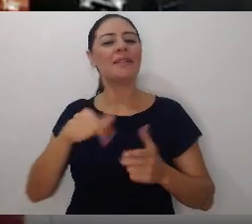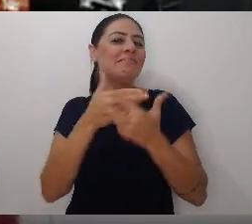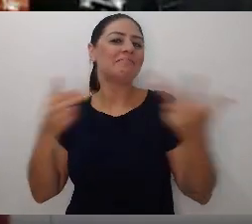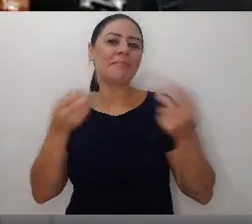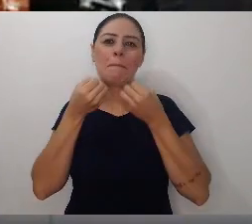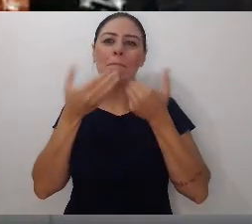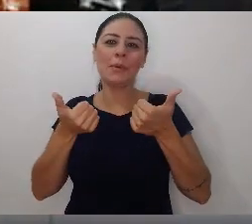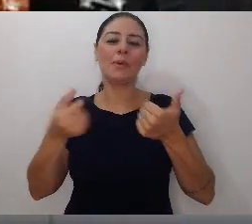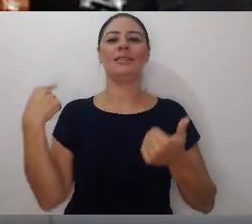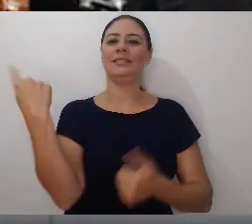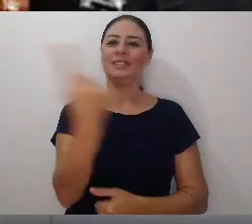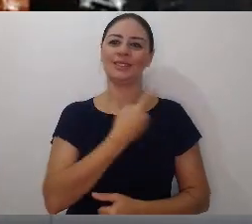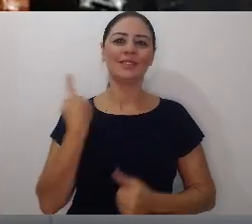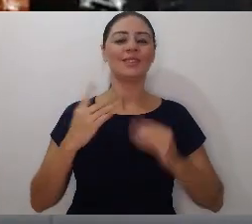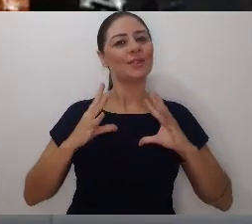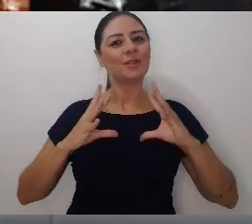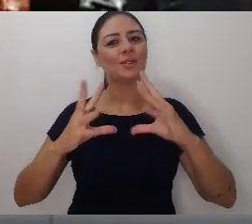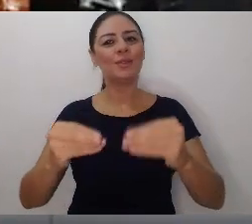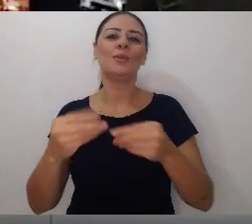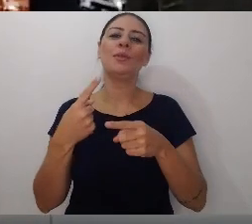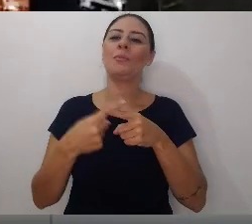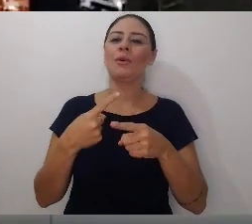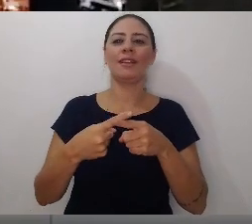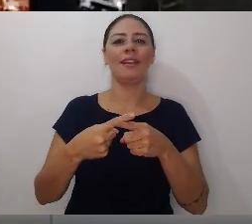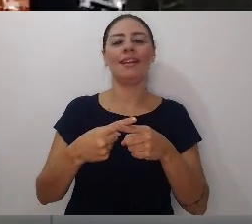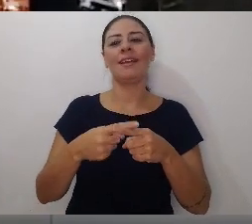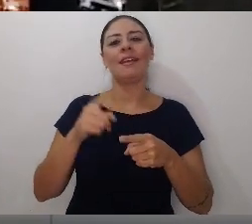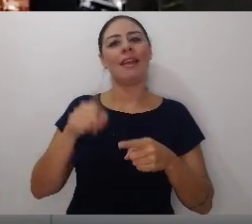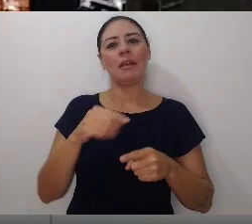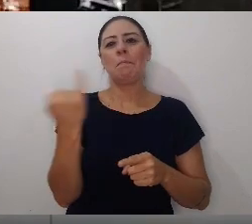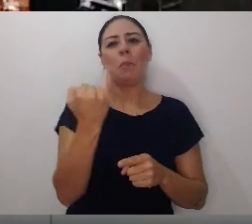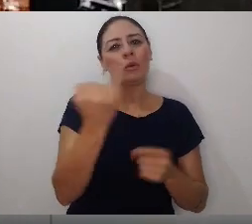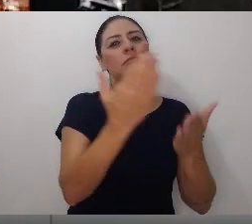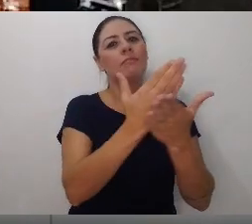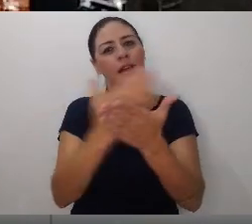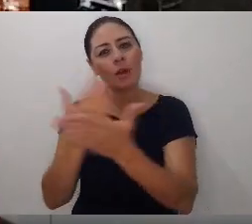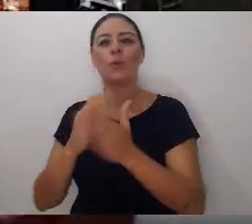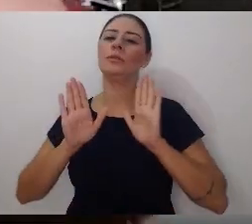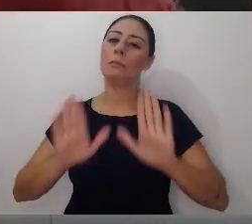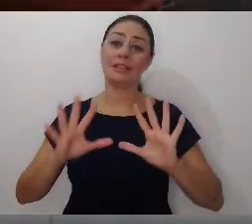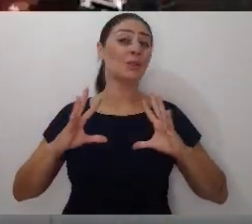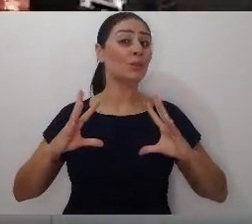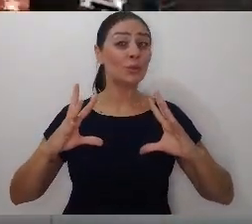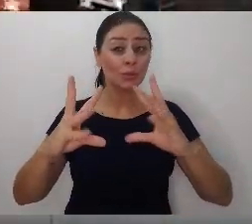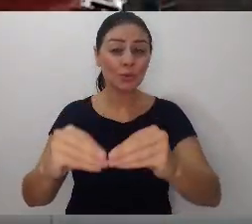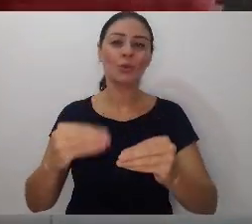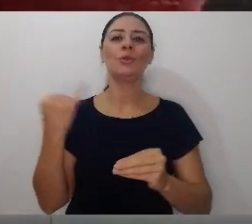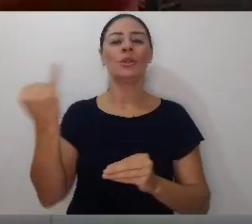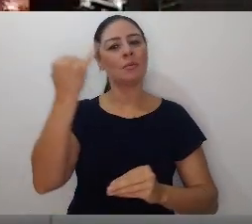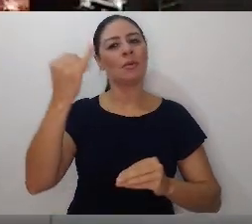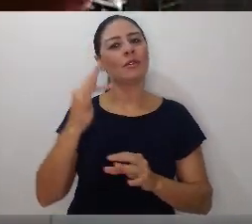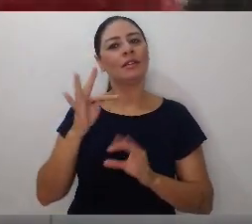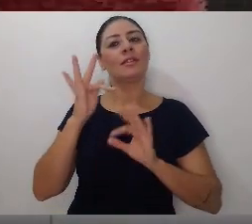quero que seja uma coisa boa para todos nós, né? Porque não é importante que